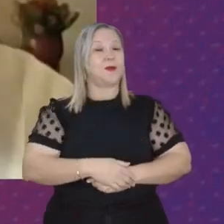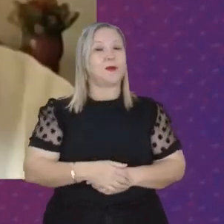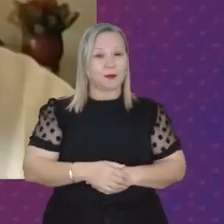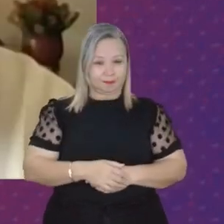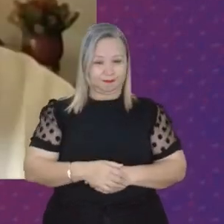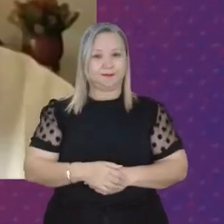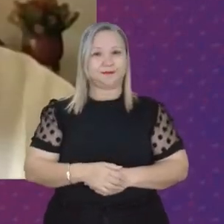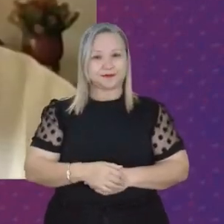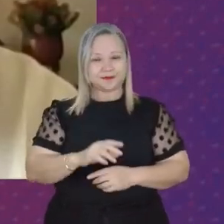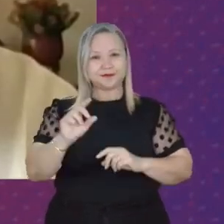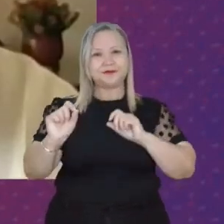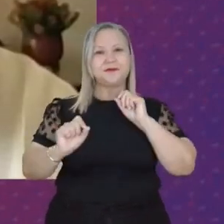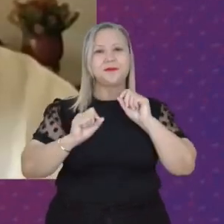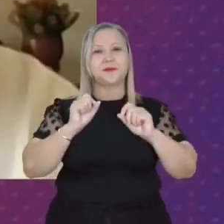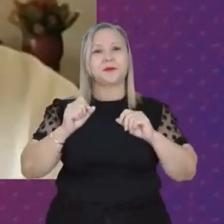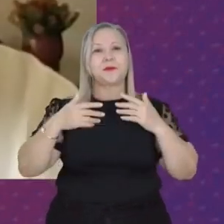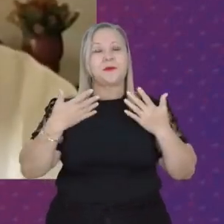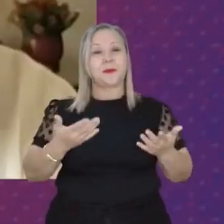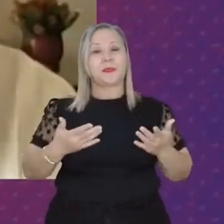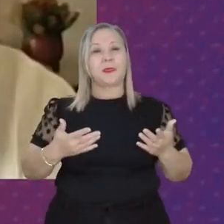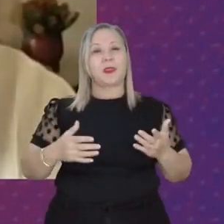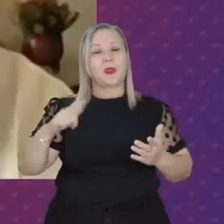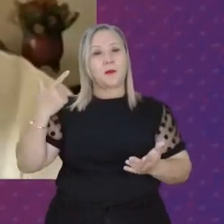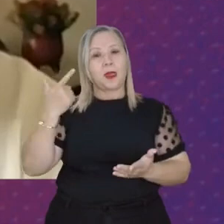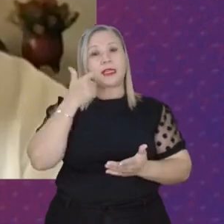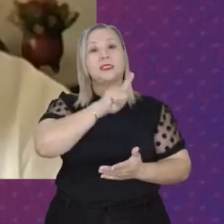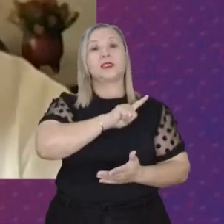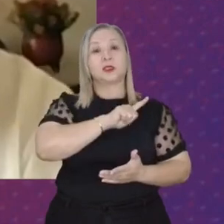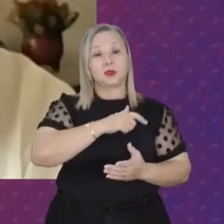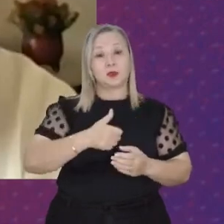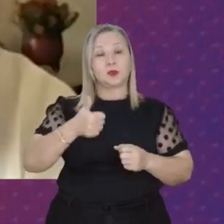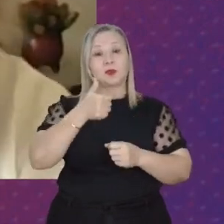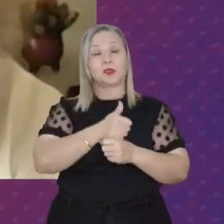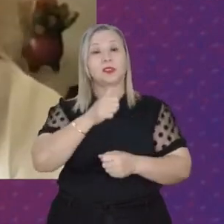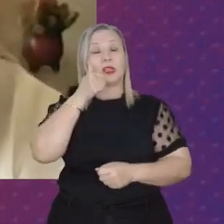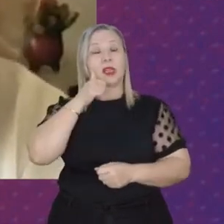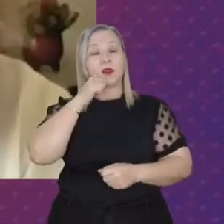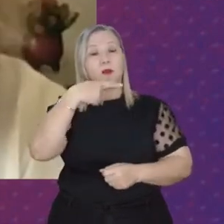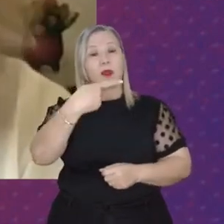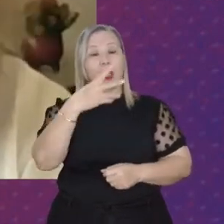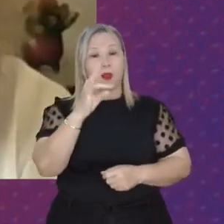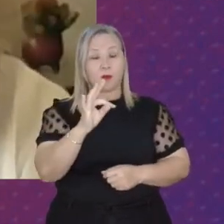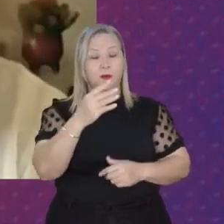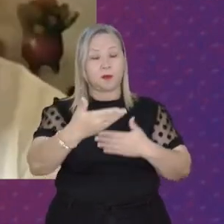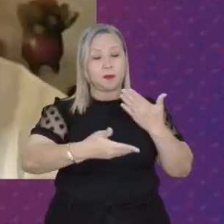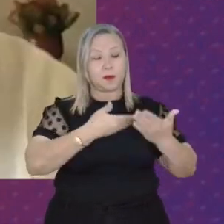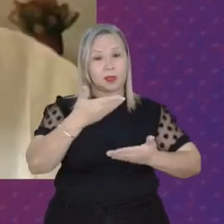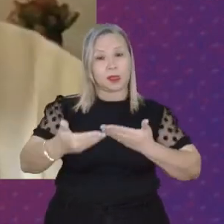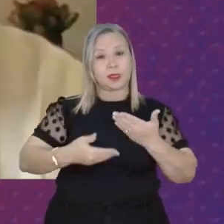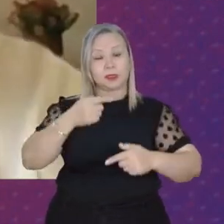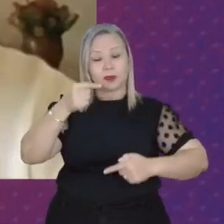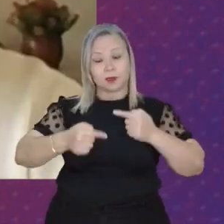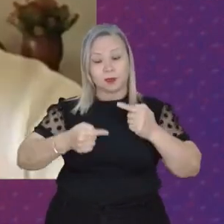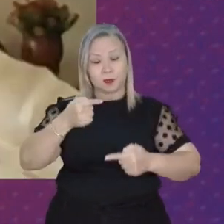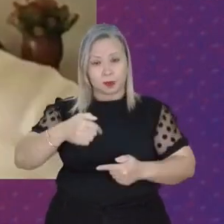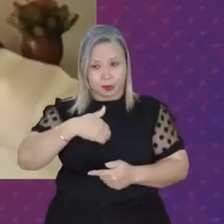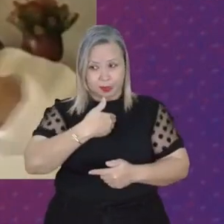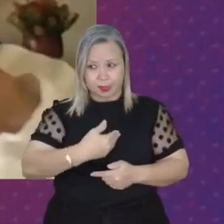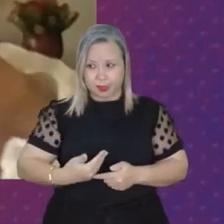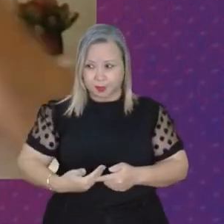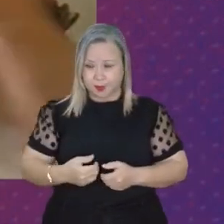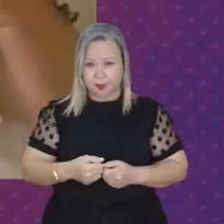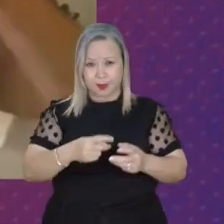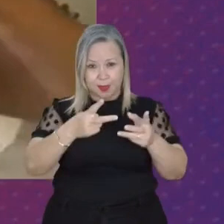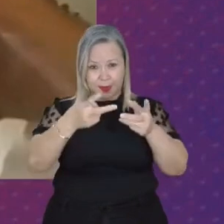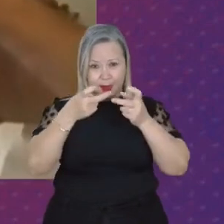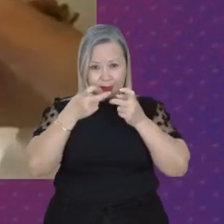1982 para as conquistas das mulheres do PT em relação às políticas públicas. Veja